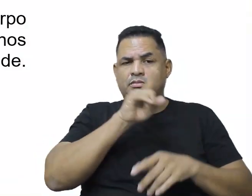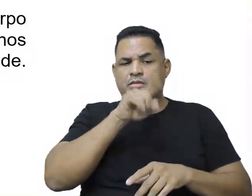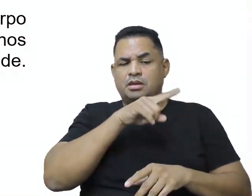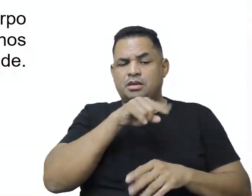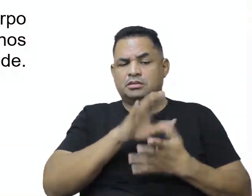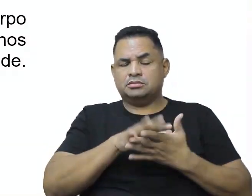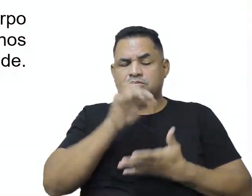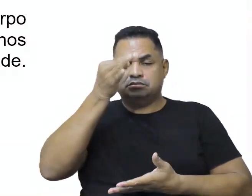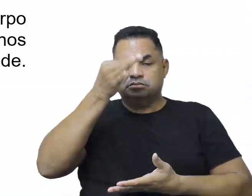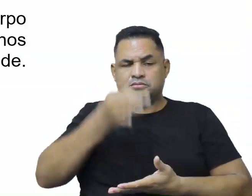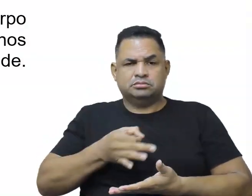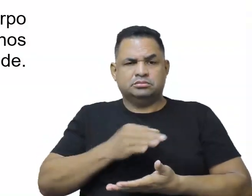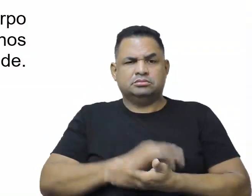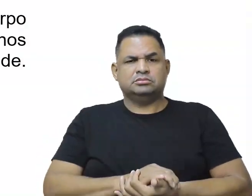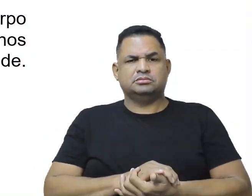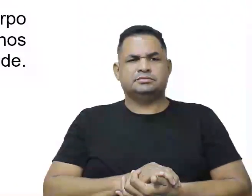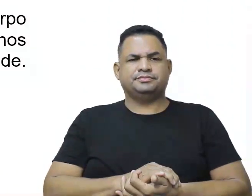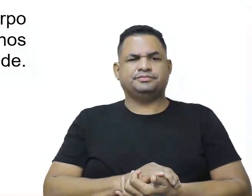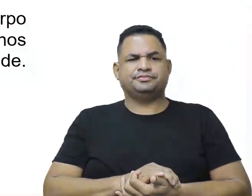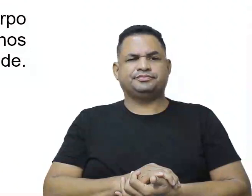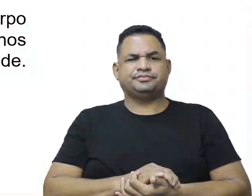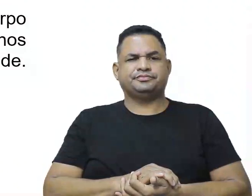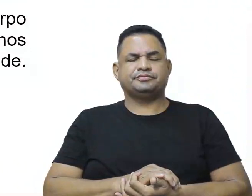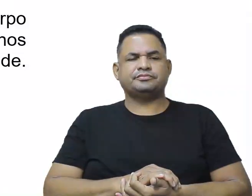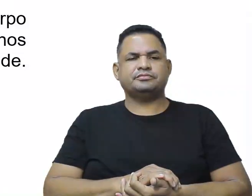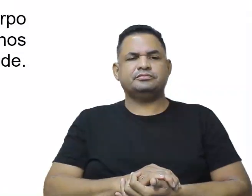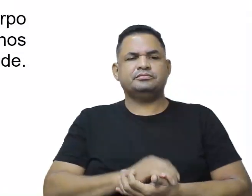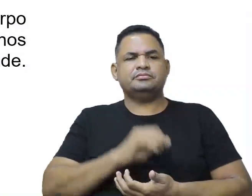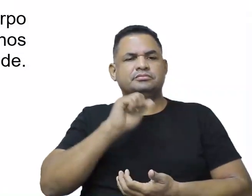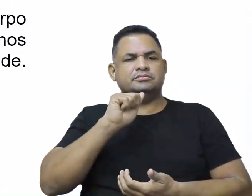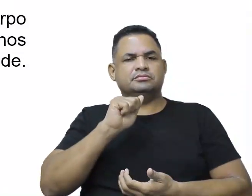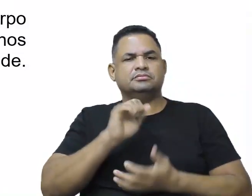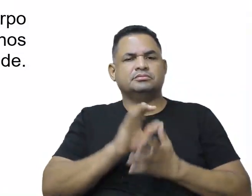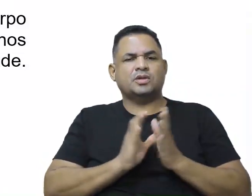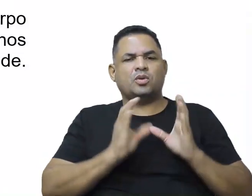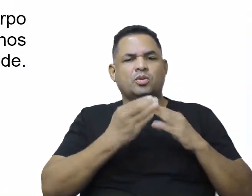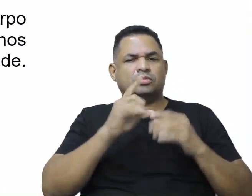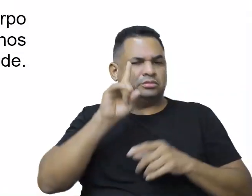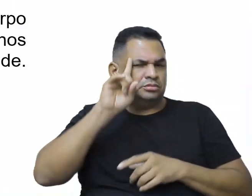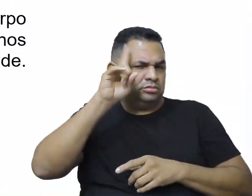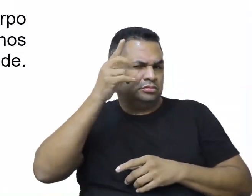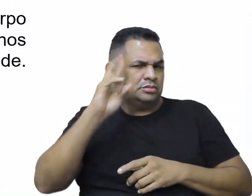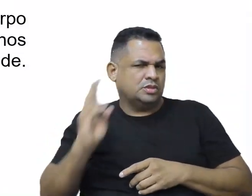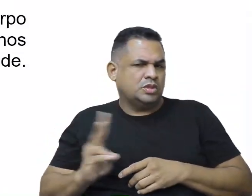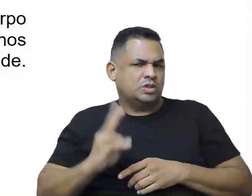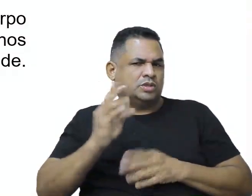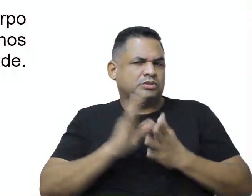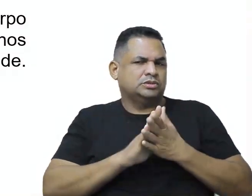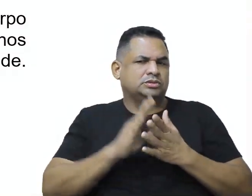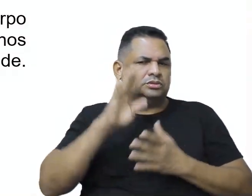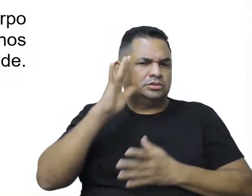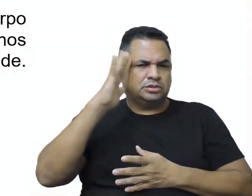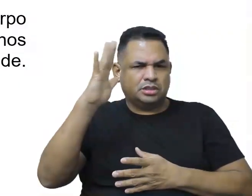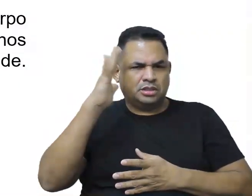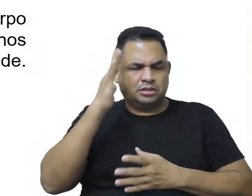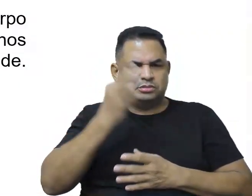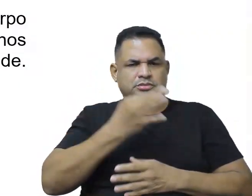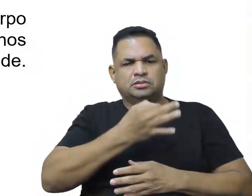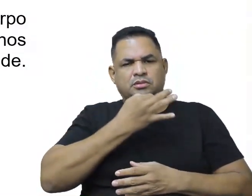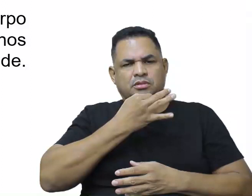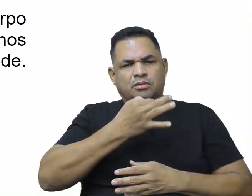assinale a opção correta tá a é um conjunto de ideias valores